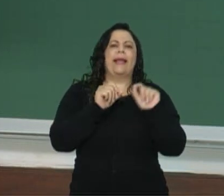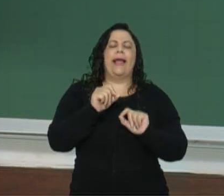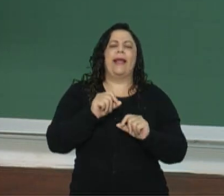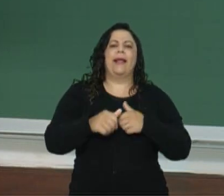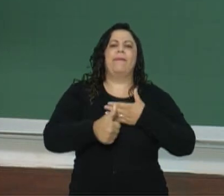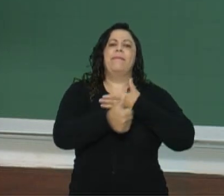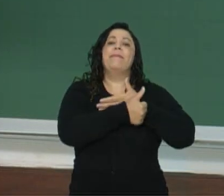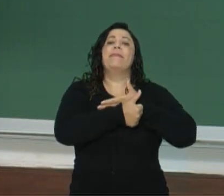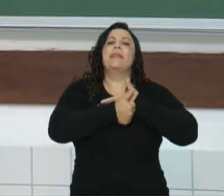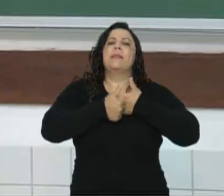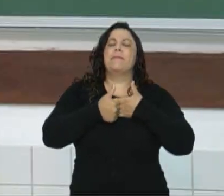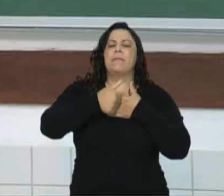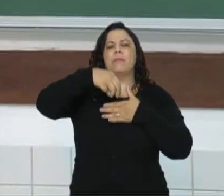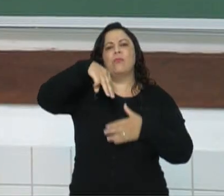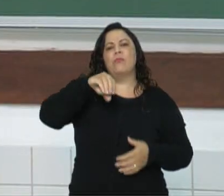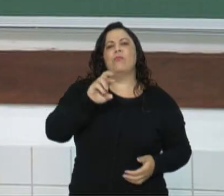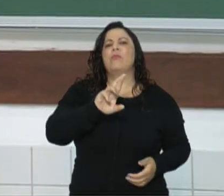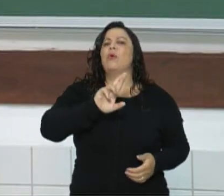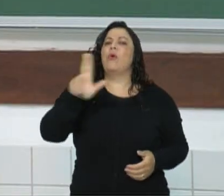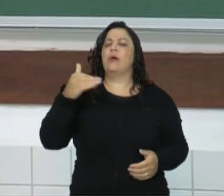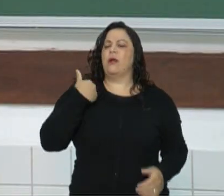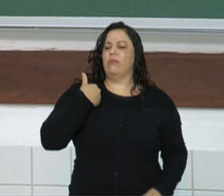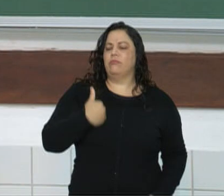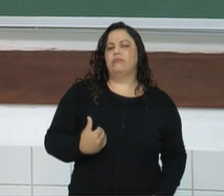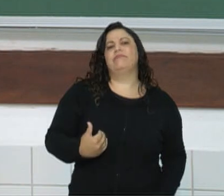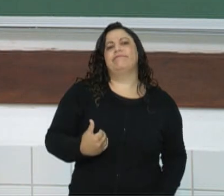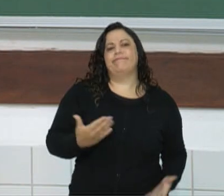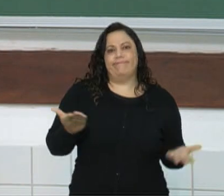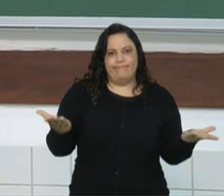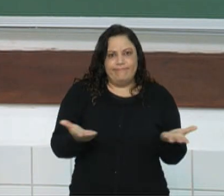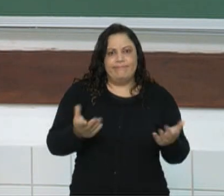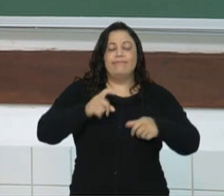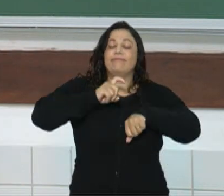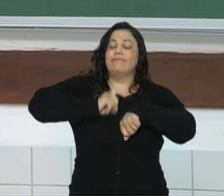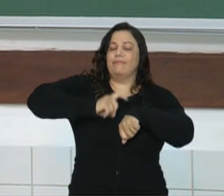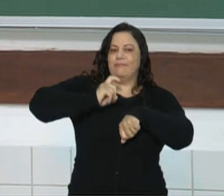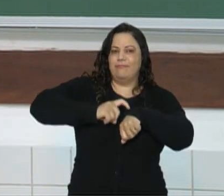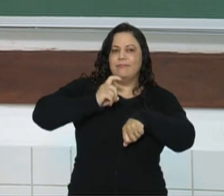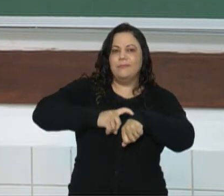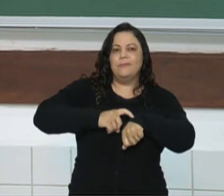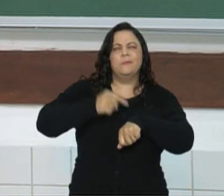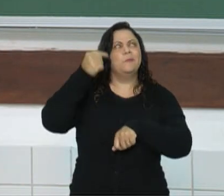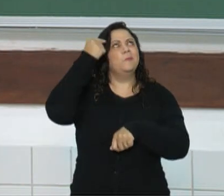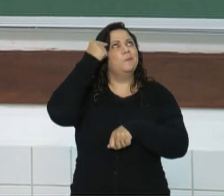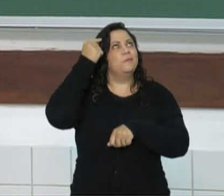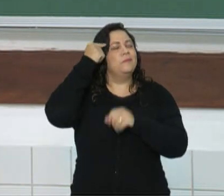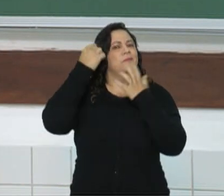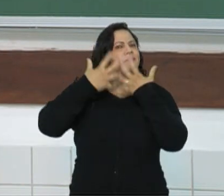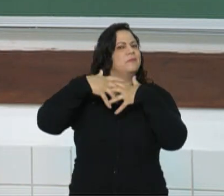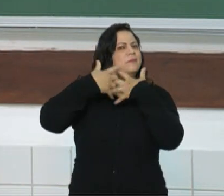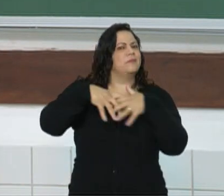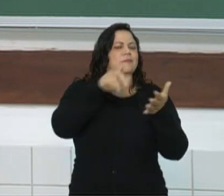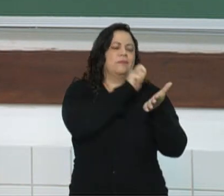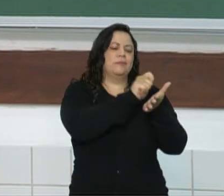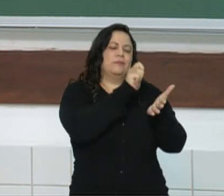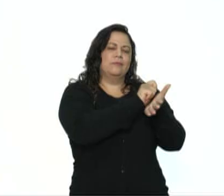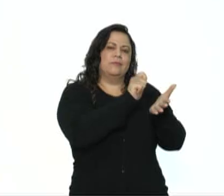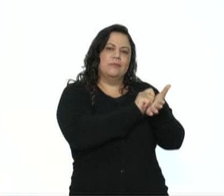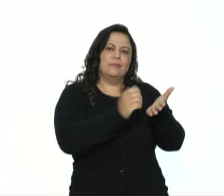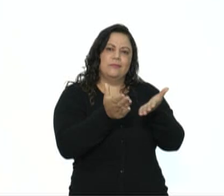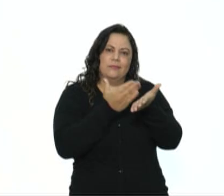sua comunidade? Então agora você tem alguns minutinhos justamente para pensar isso e anotar no seu caderno.